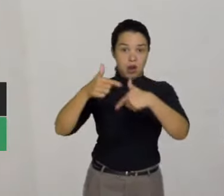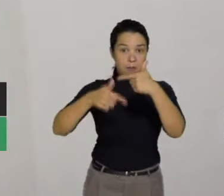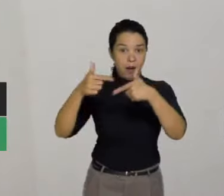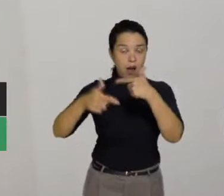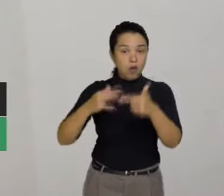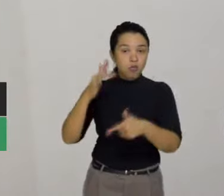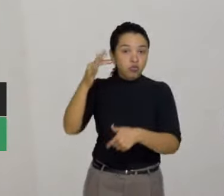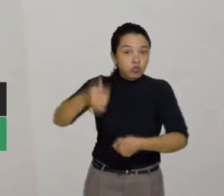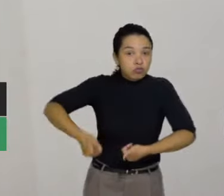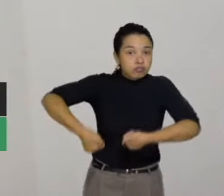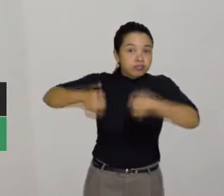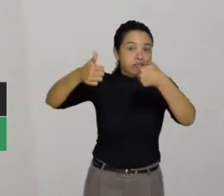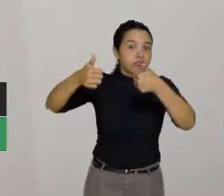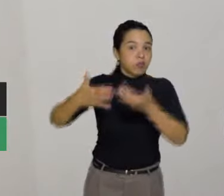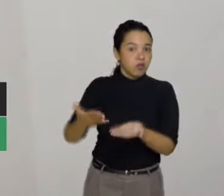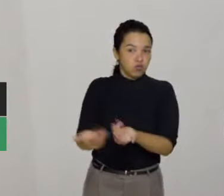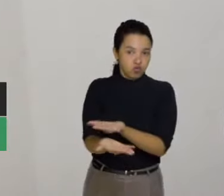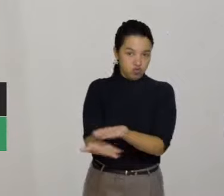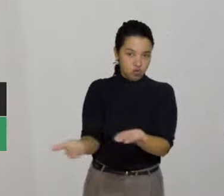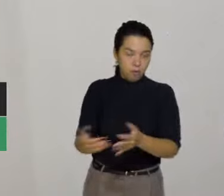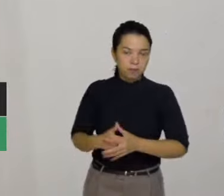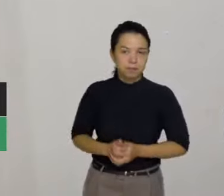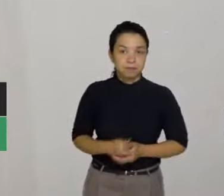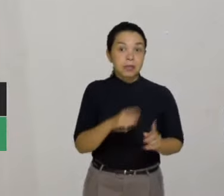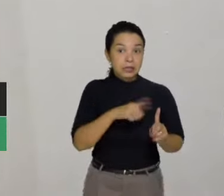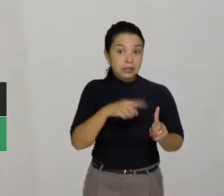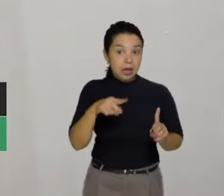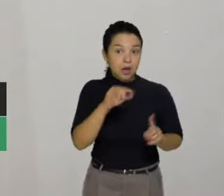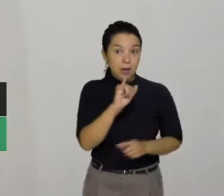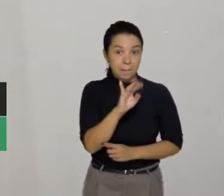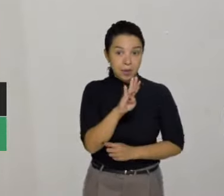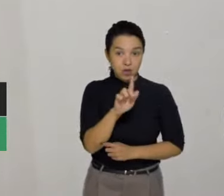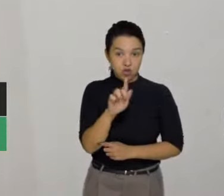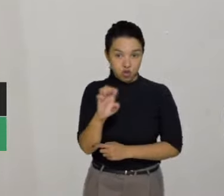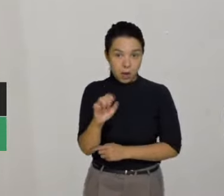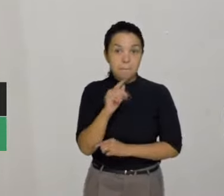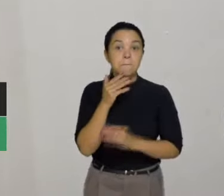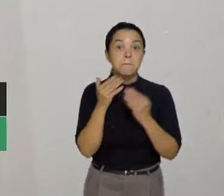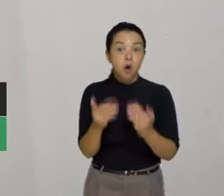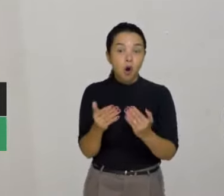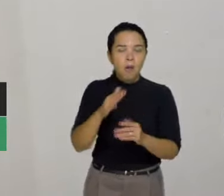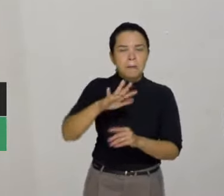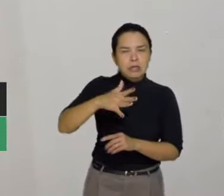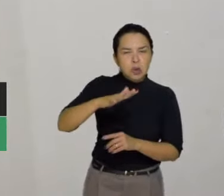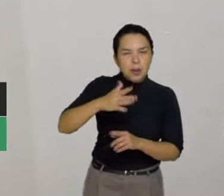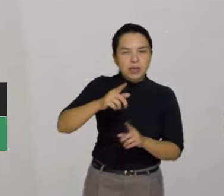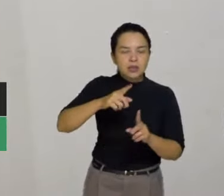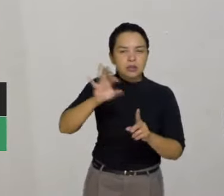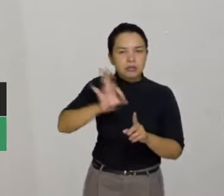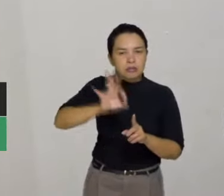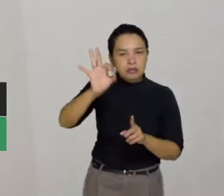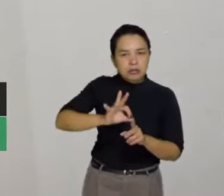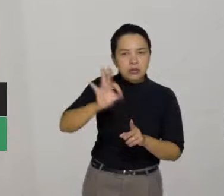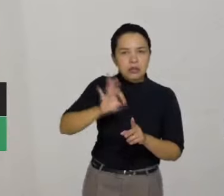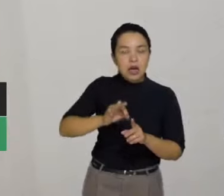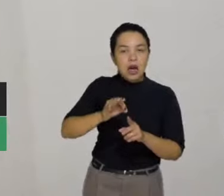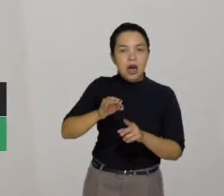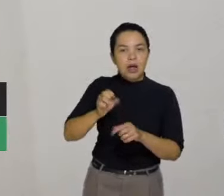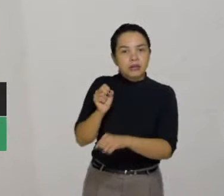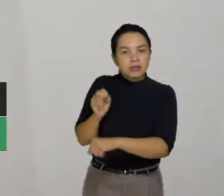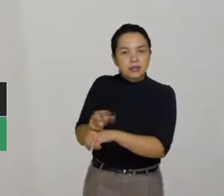jovens. Dados do IBGE mostram que a taxa média de desemprego entre pessoas de 18 a 24